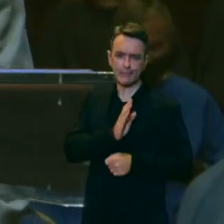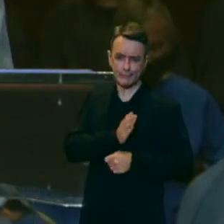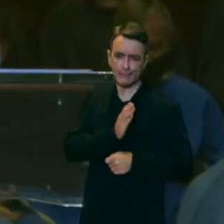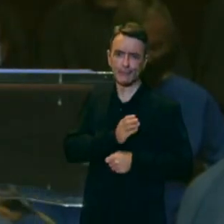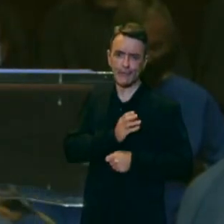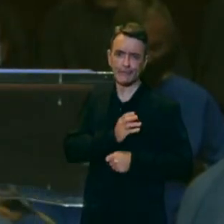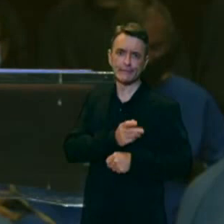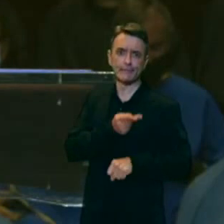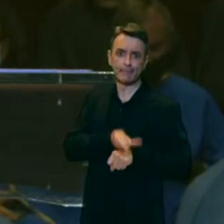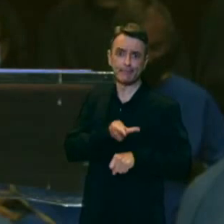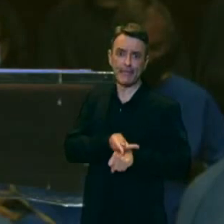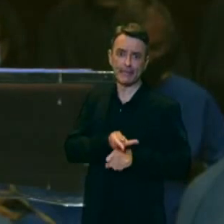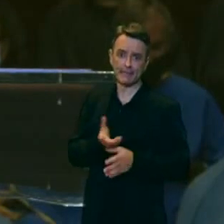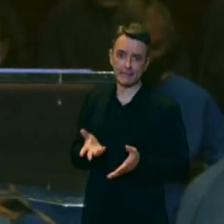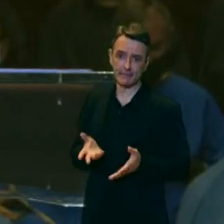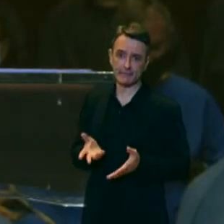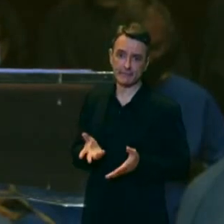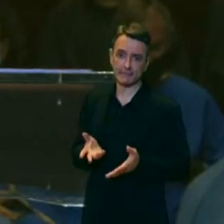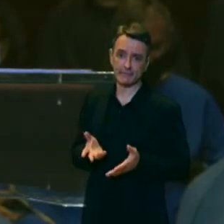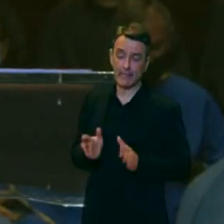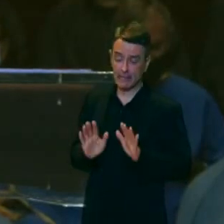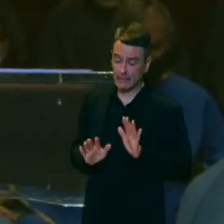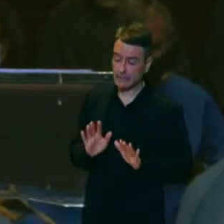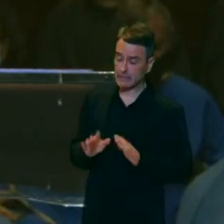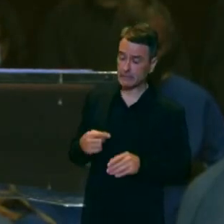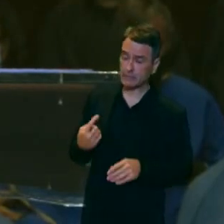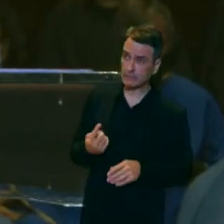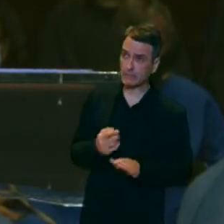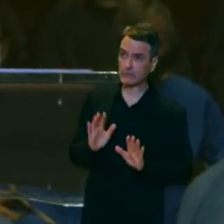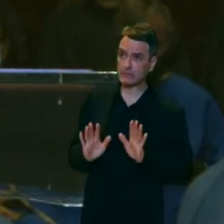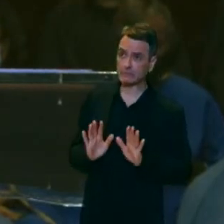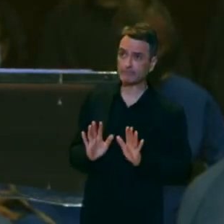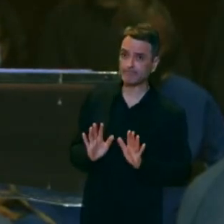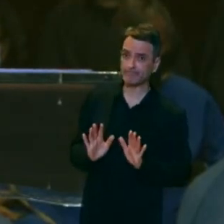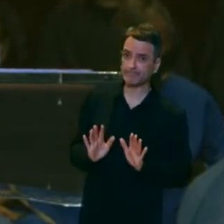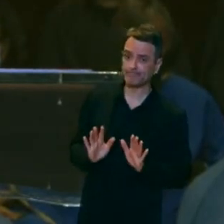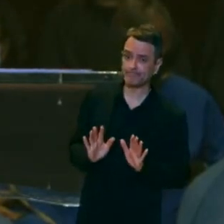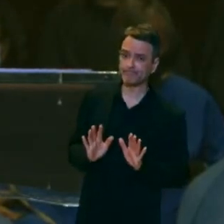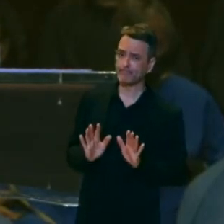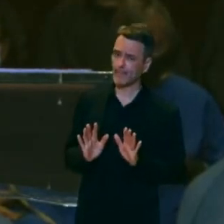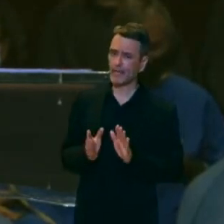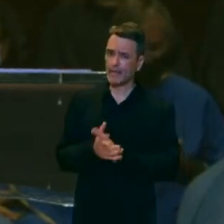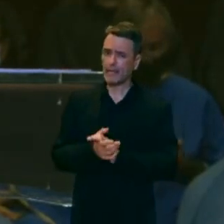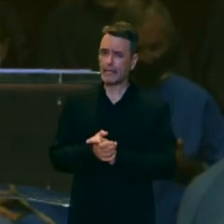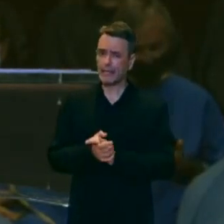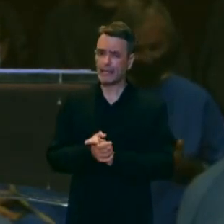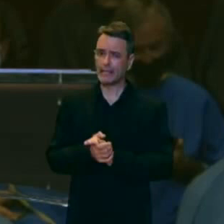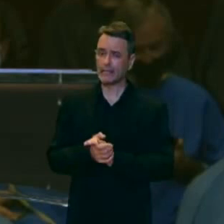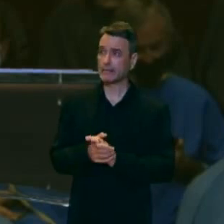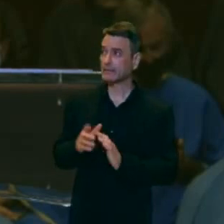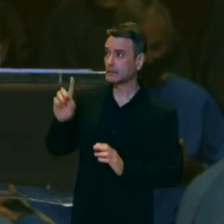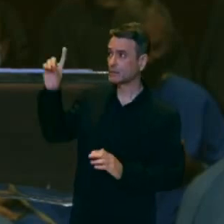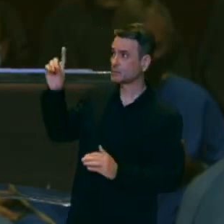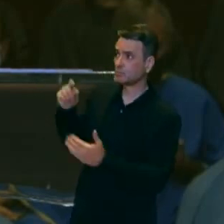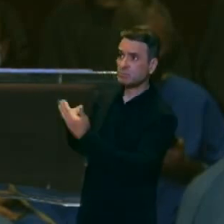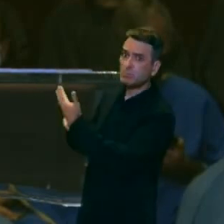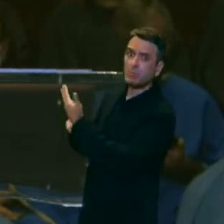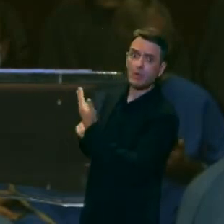E o pior é que a gente endurece o nosso coração até diante dos sinais que Deus nos dá.